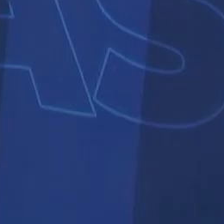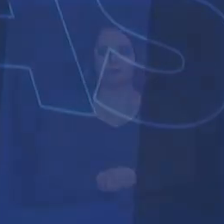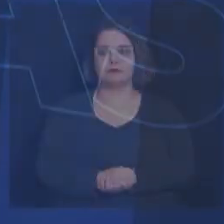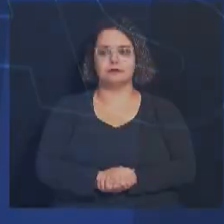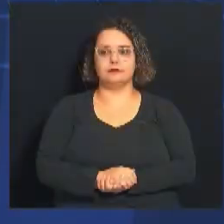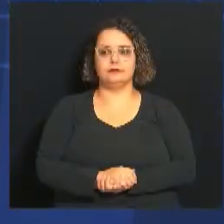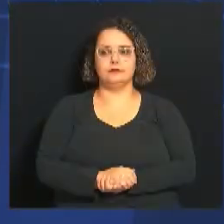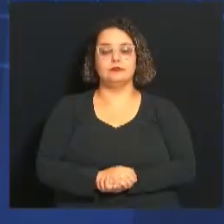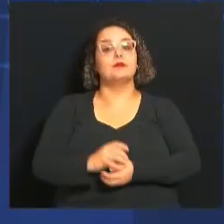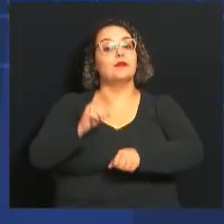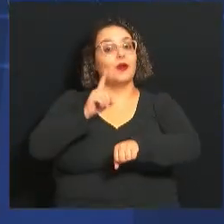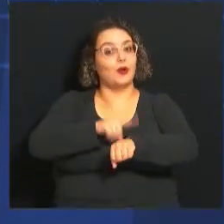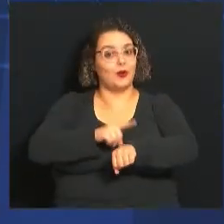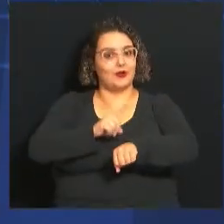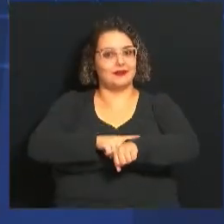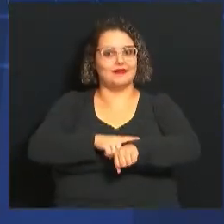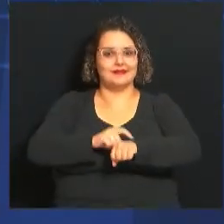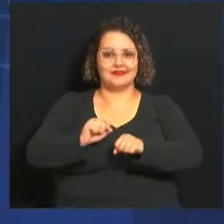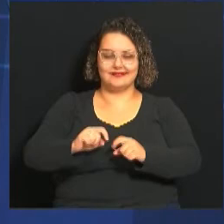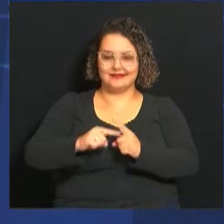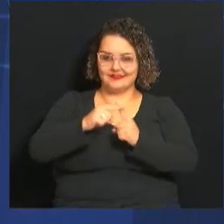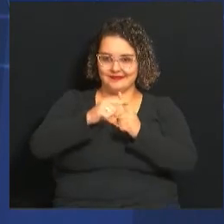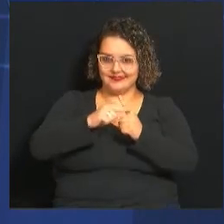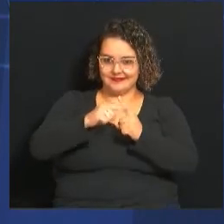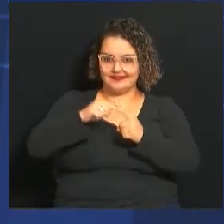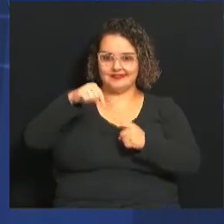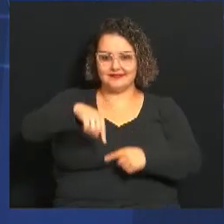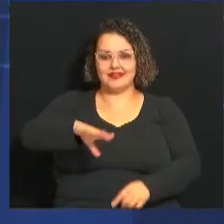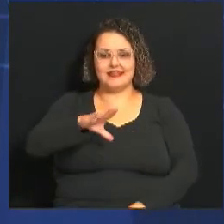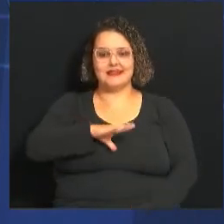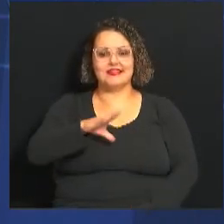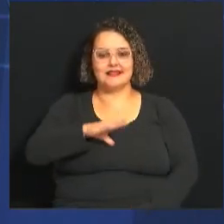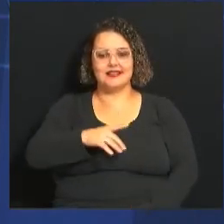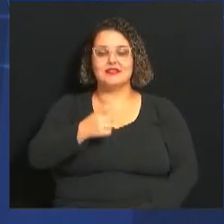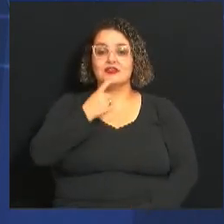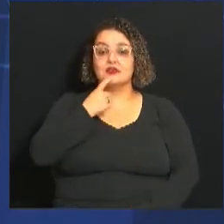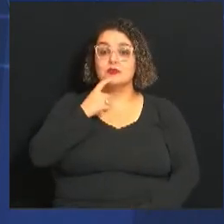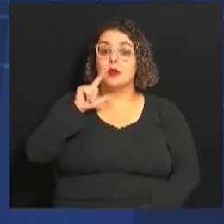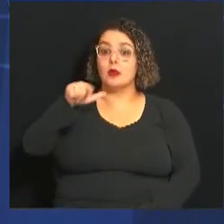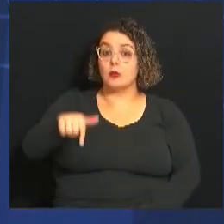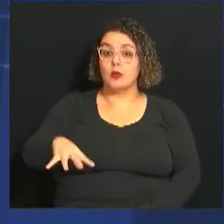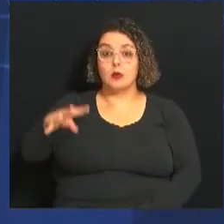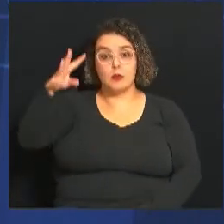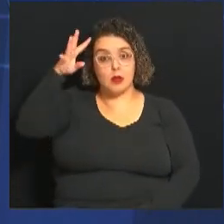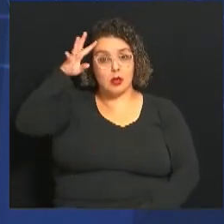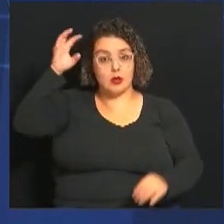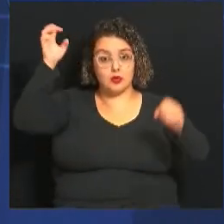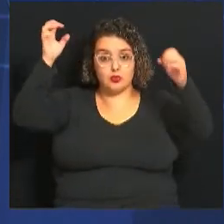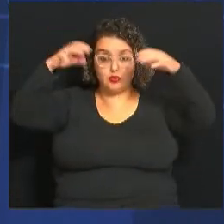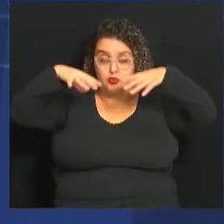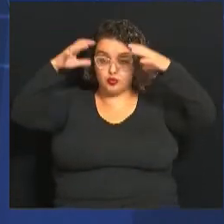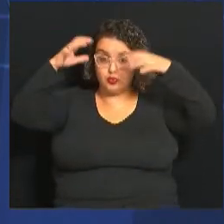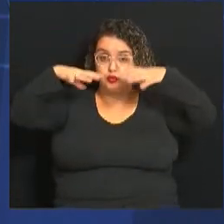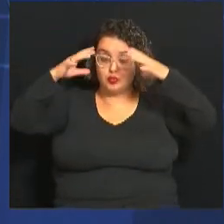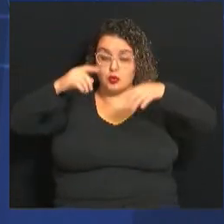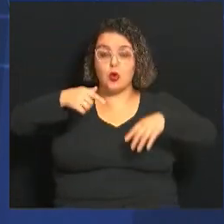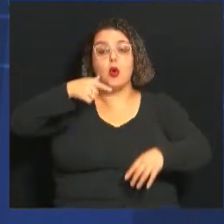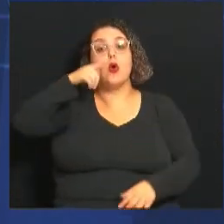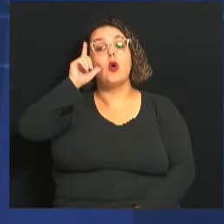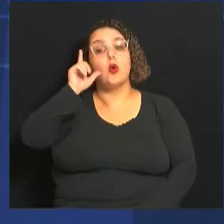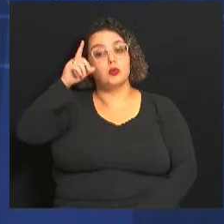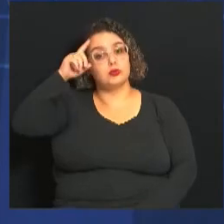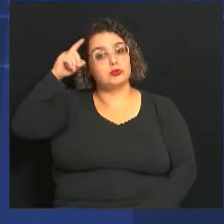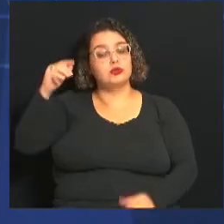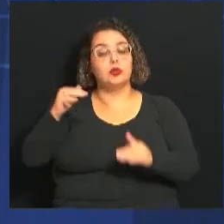Hora da previsão do tempo aqui para a cidade de Campinas. Depois de uma quarta-feira chuvosa, ontem dia